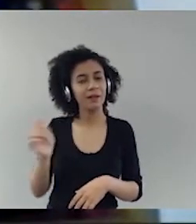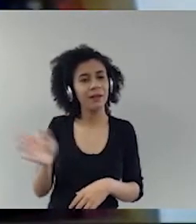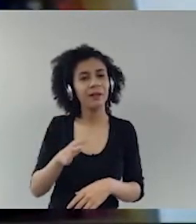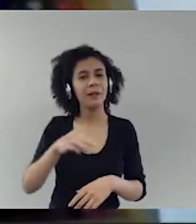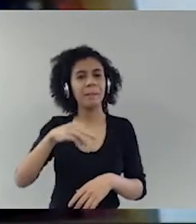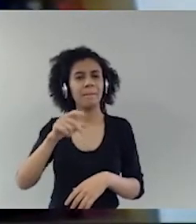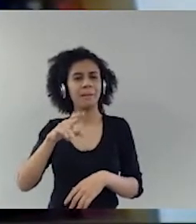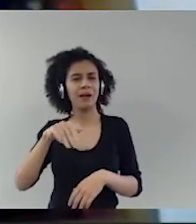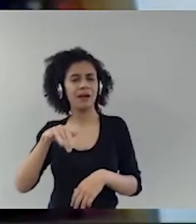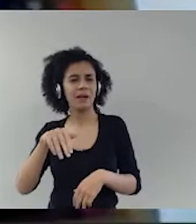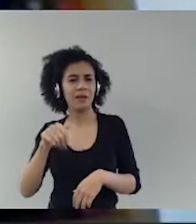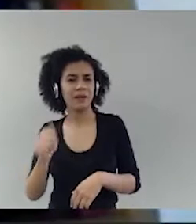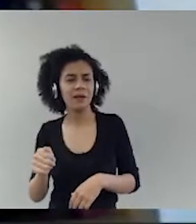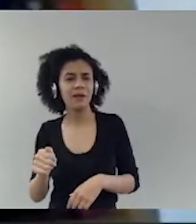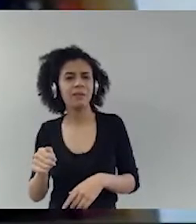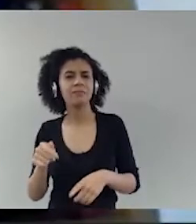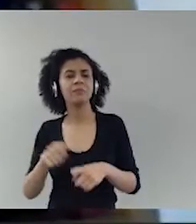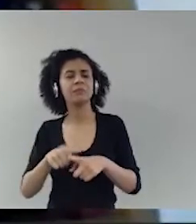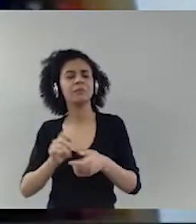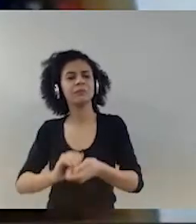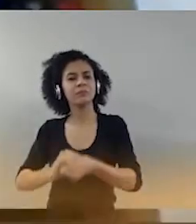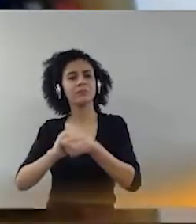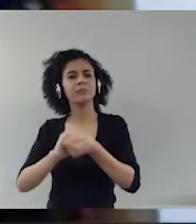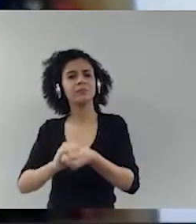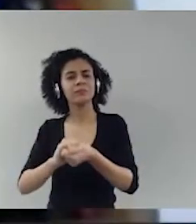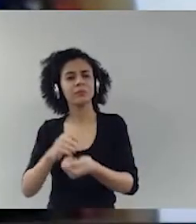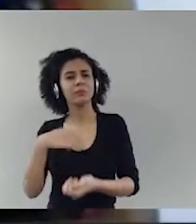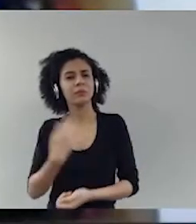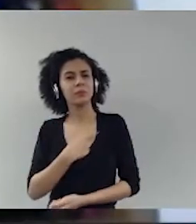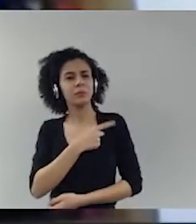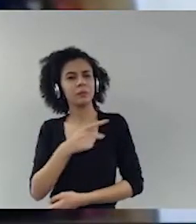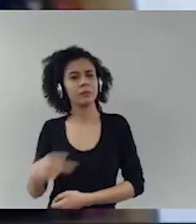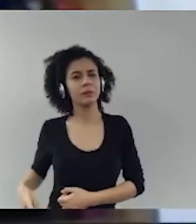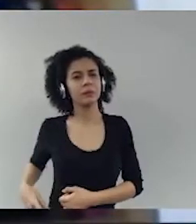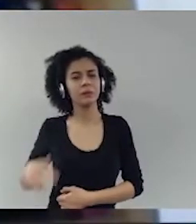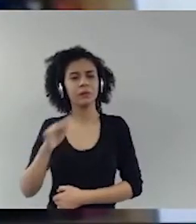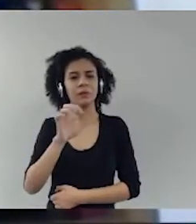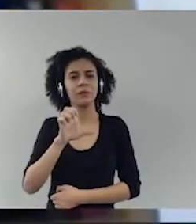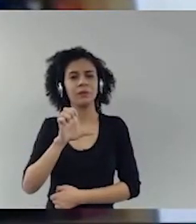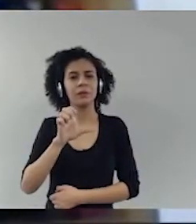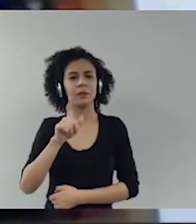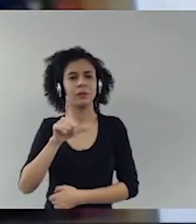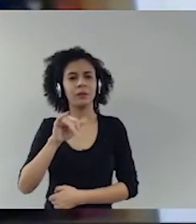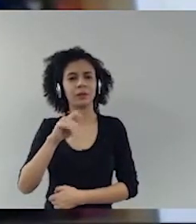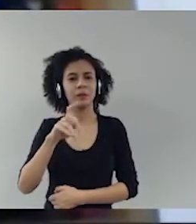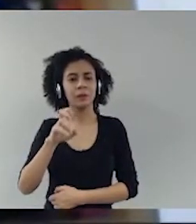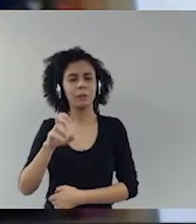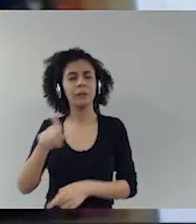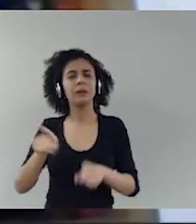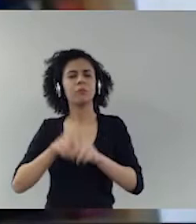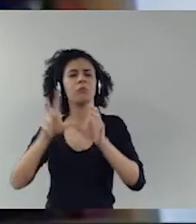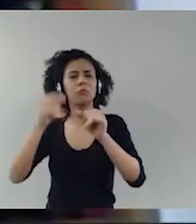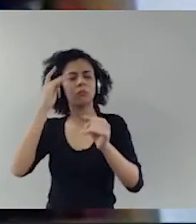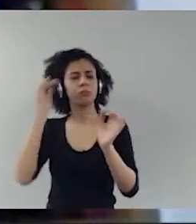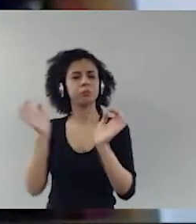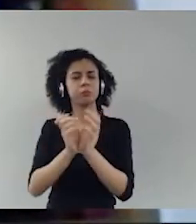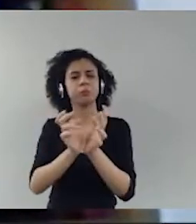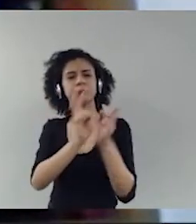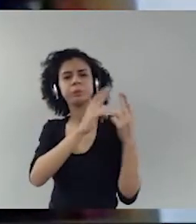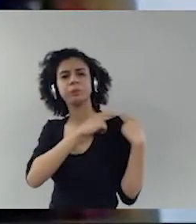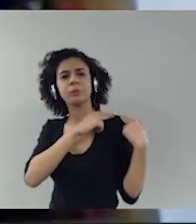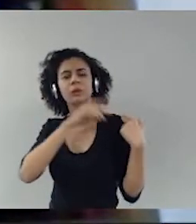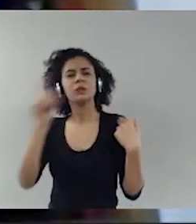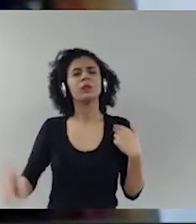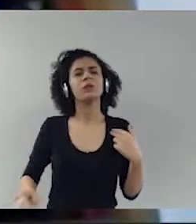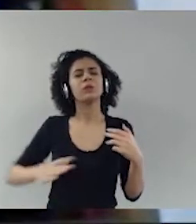doutora Marina Gadelha. Cumprimentar também nosso presidente Felipe Santa Cruz e a sua diretoria por esse evento, né,